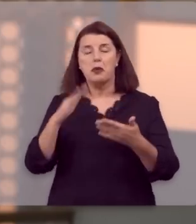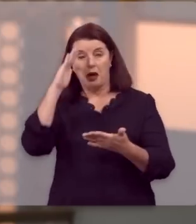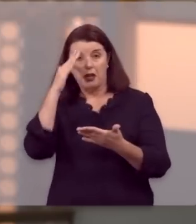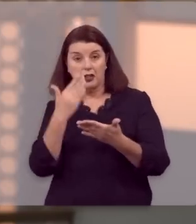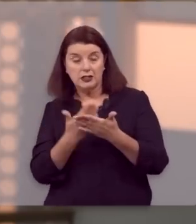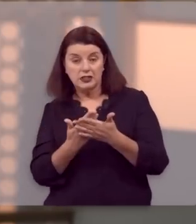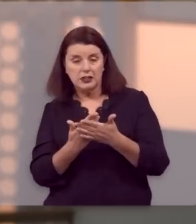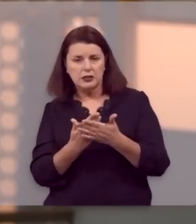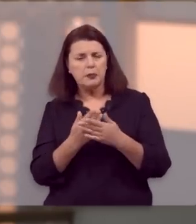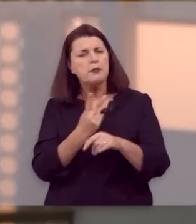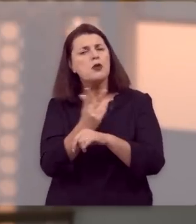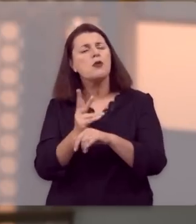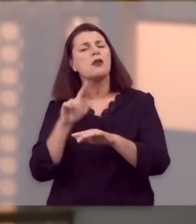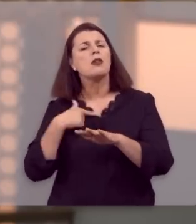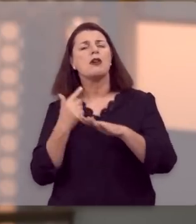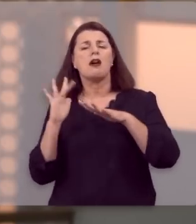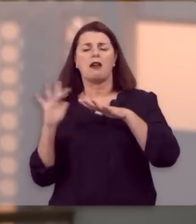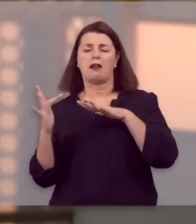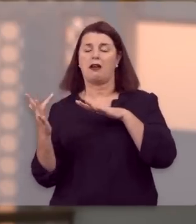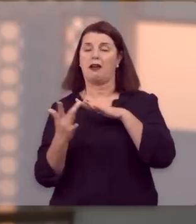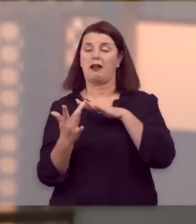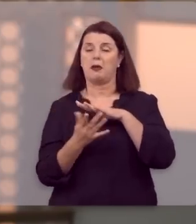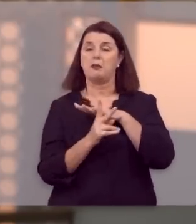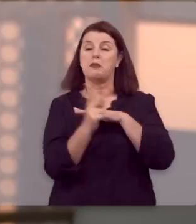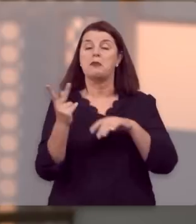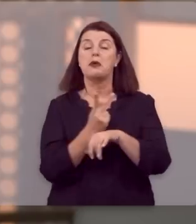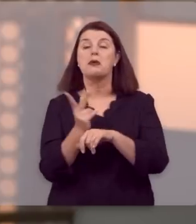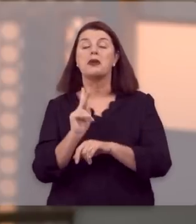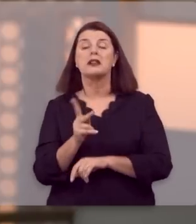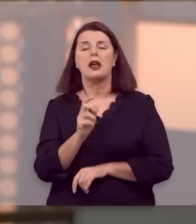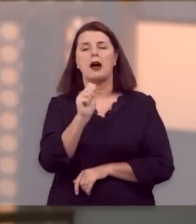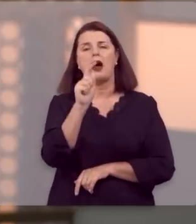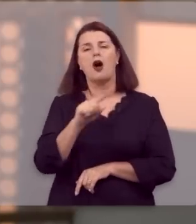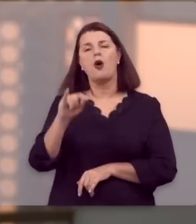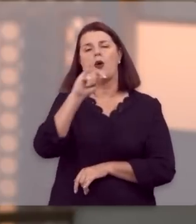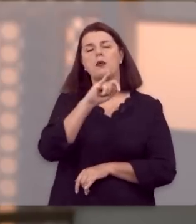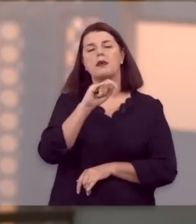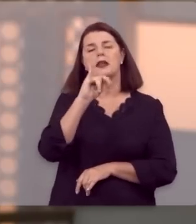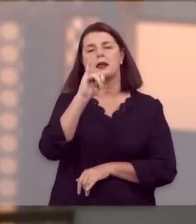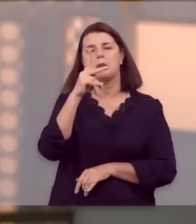cremos, nos busque nas redes sociais, sempre procurando pelo